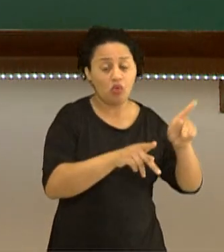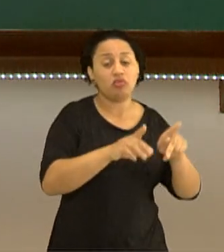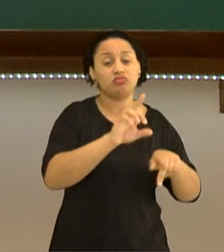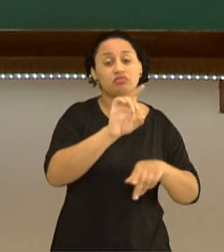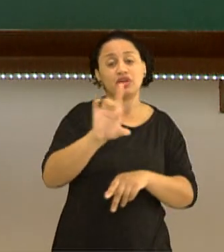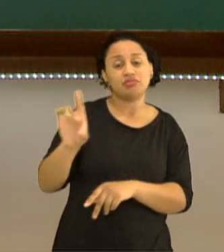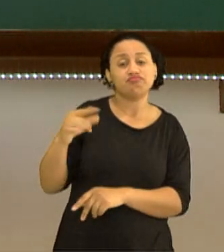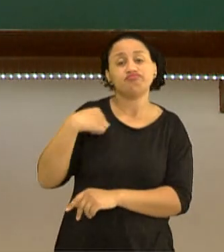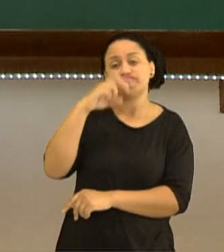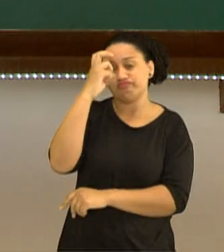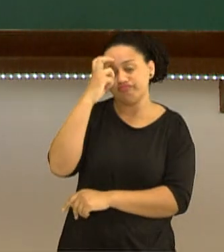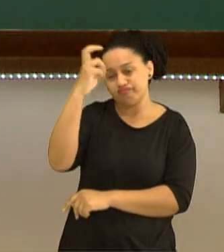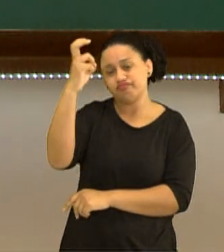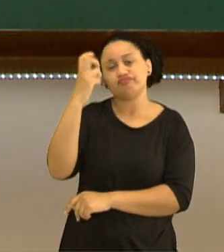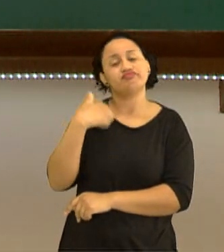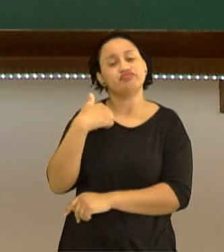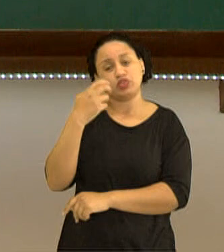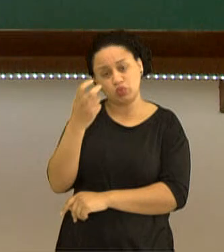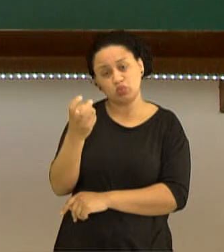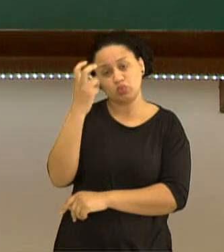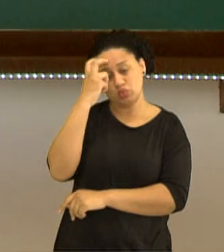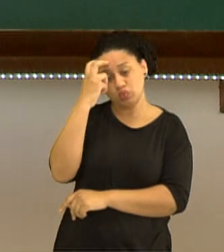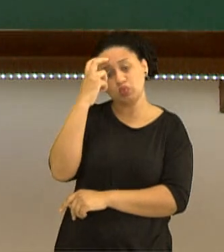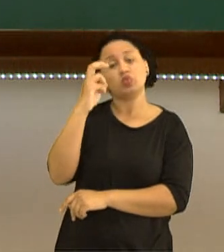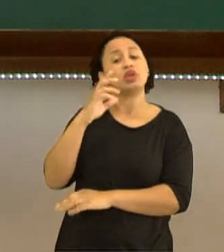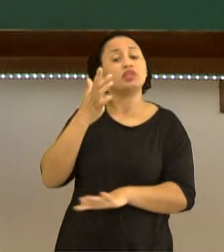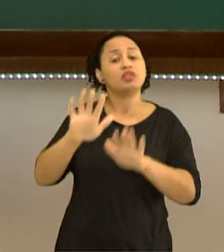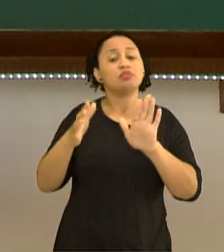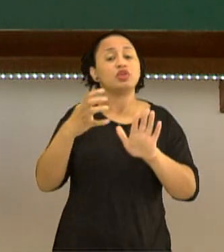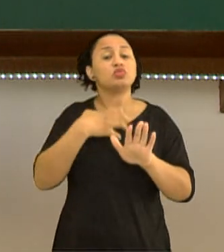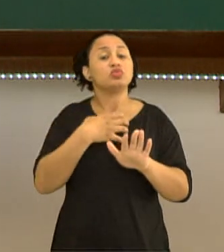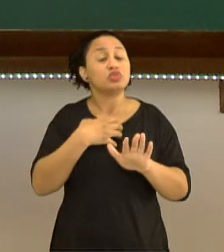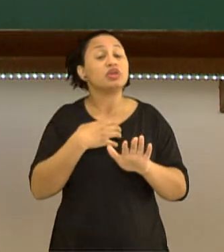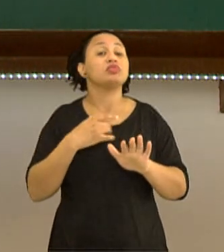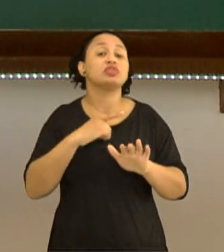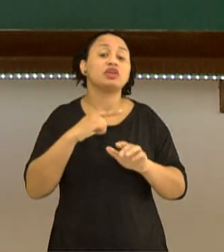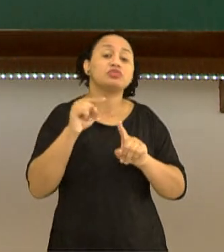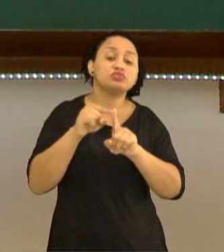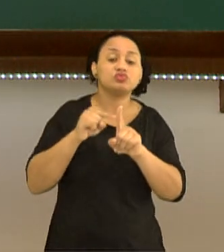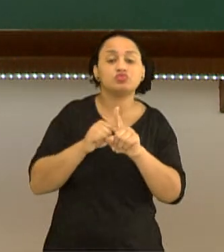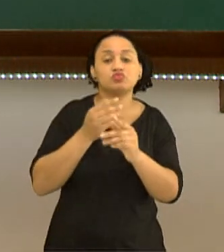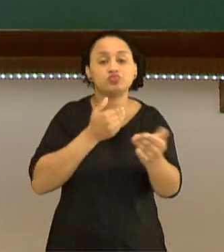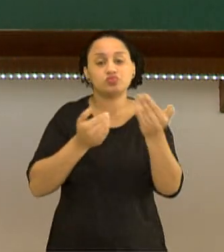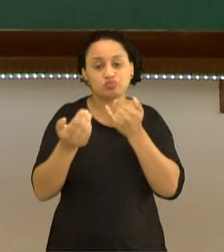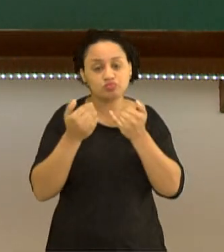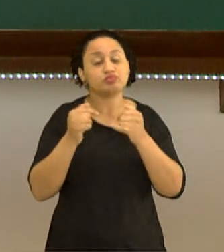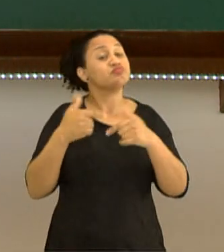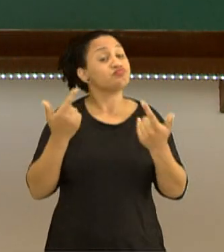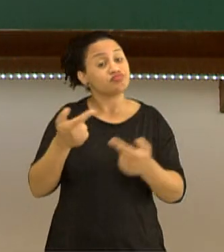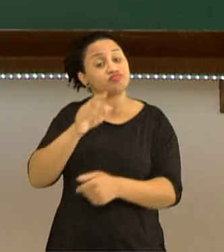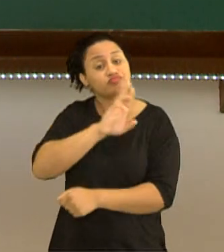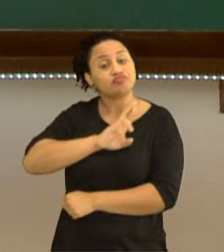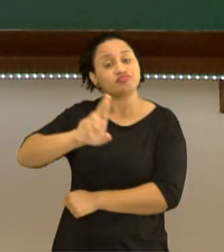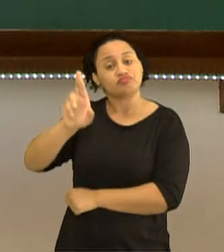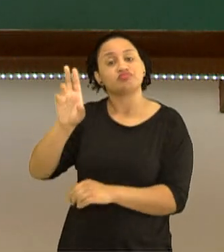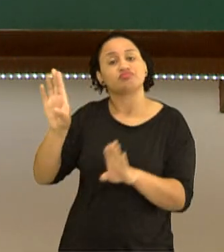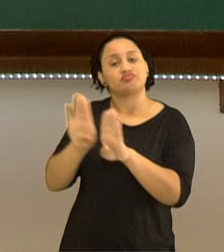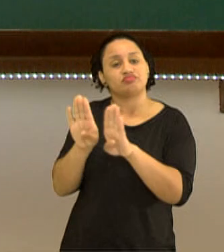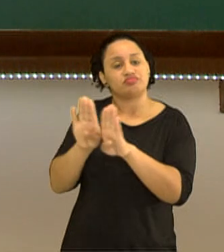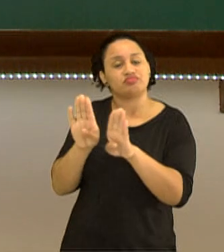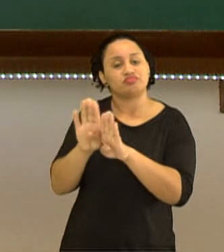de acordo com o seu contexto, desenvolve esses hábitos alimentares. E as religiões, por sua vez, também têm as